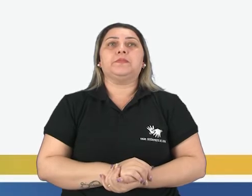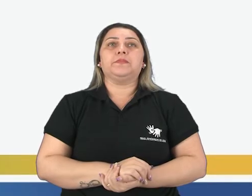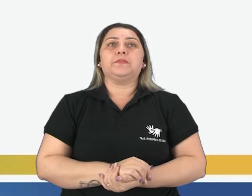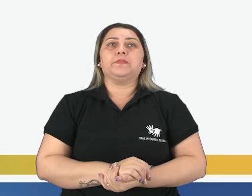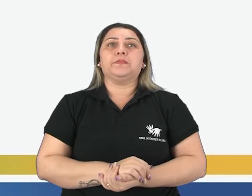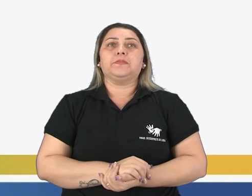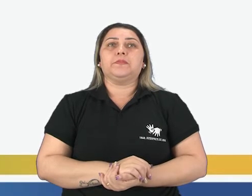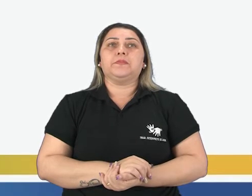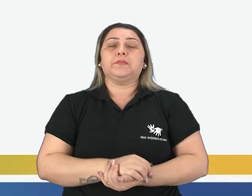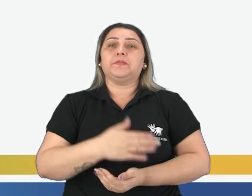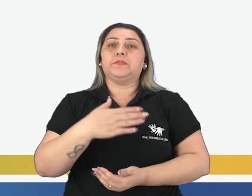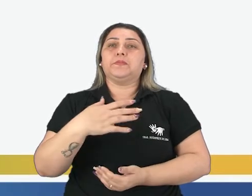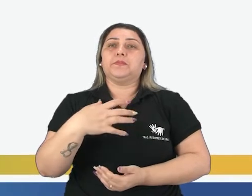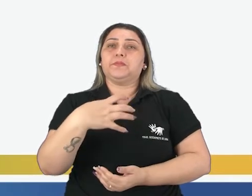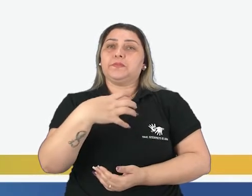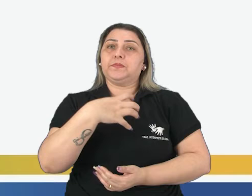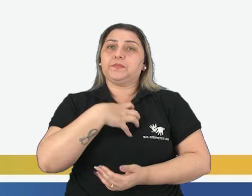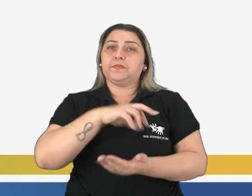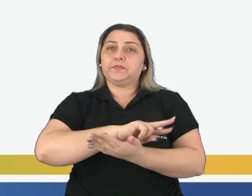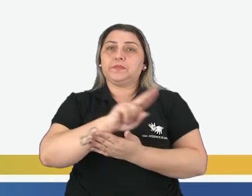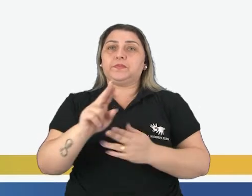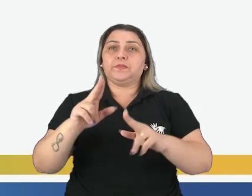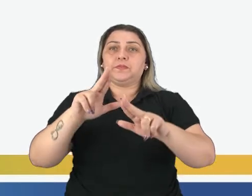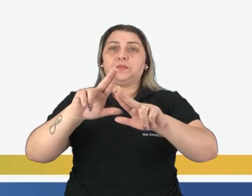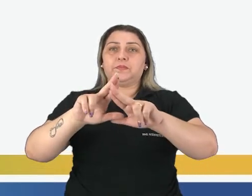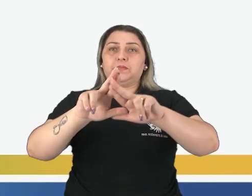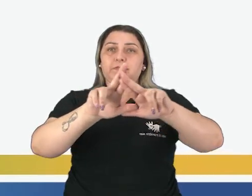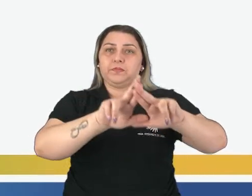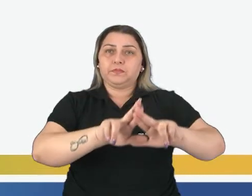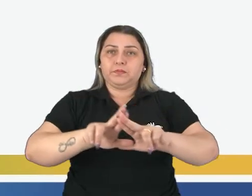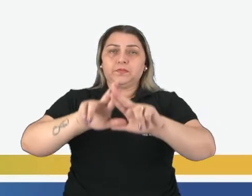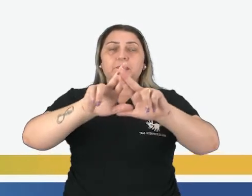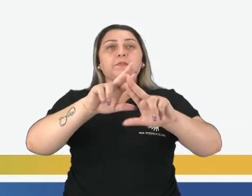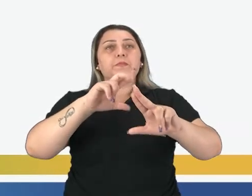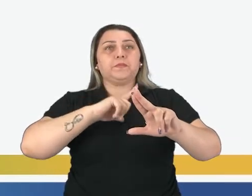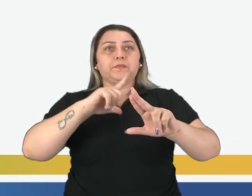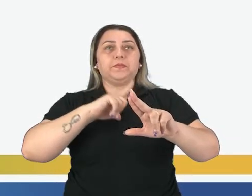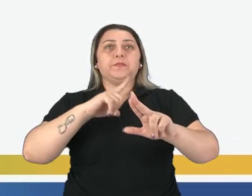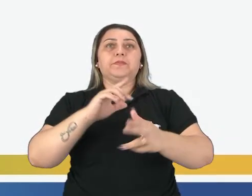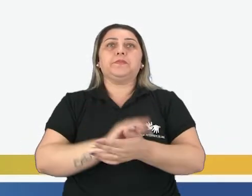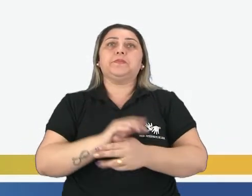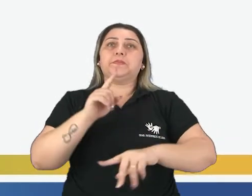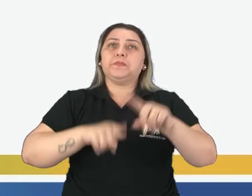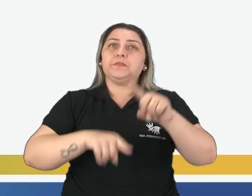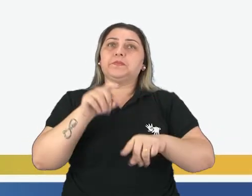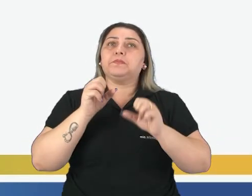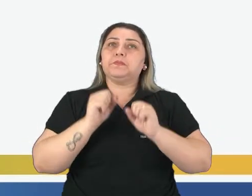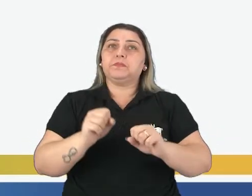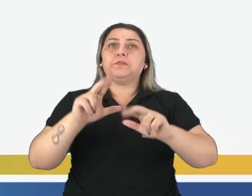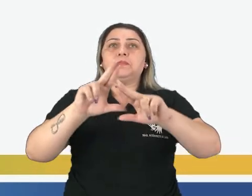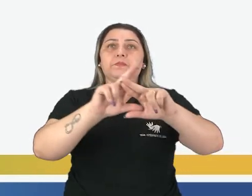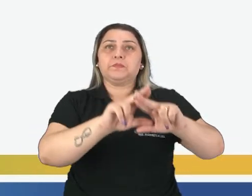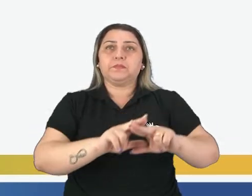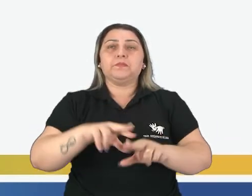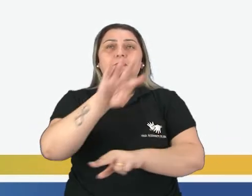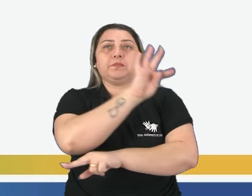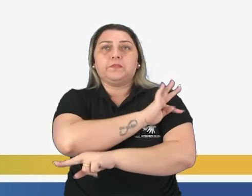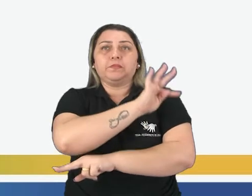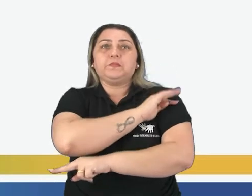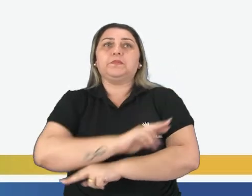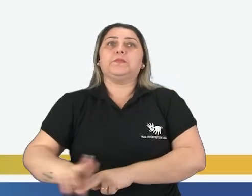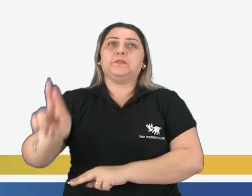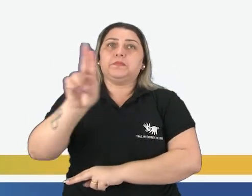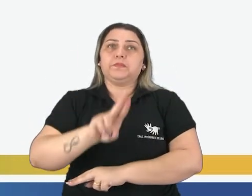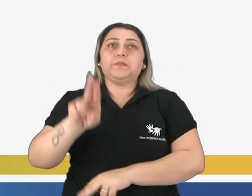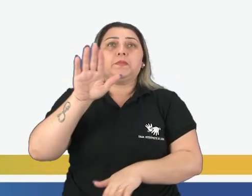Tipos de reciclagem. Existem vários tipos de reciclagem. Vários materiais podem ser reciclados